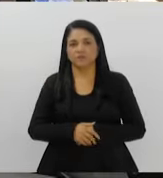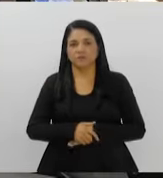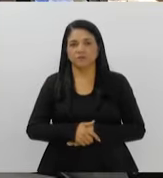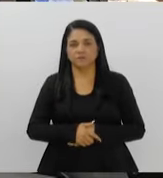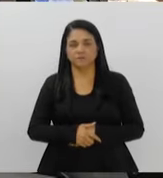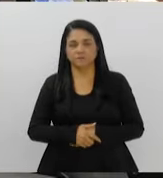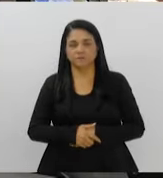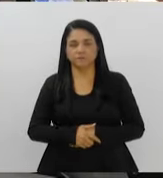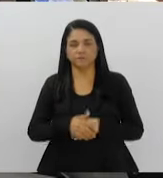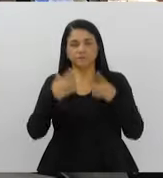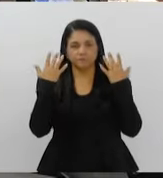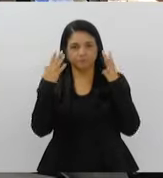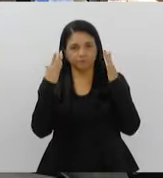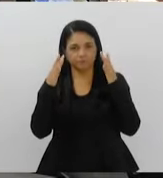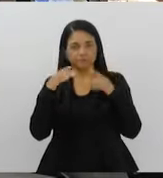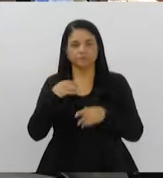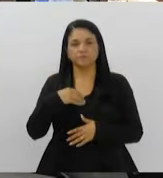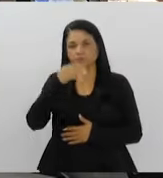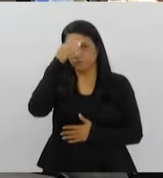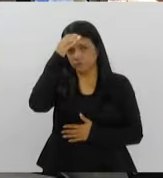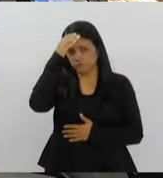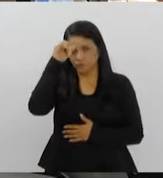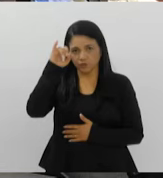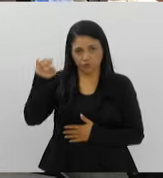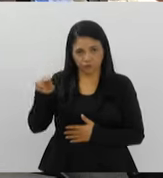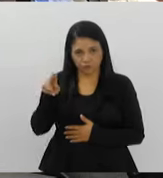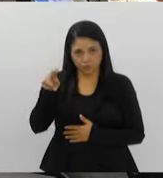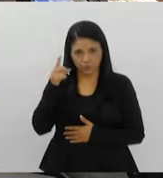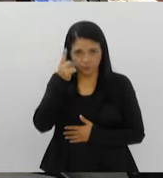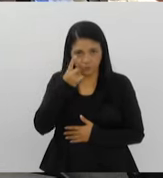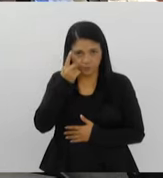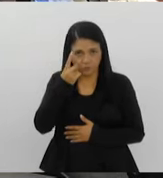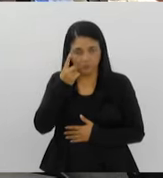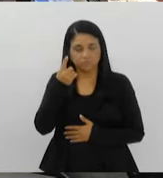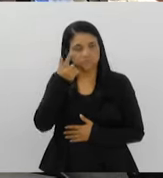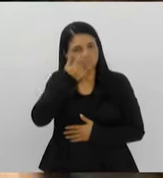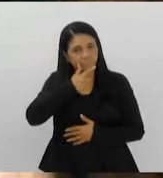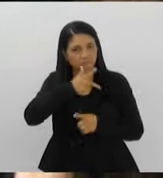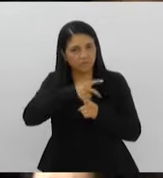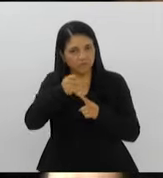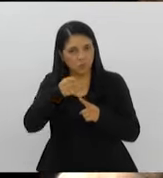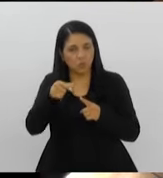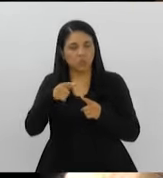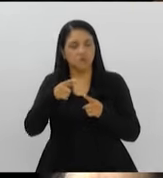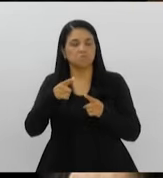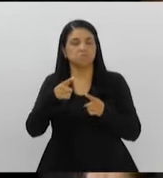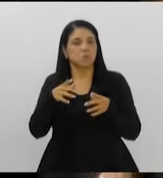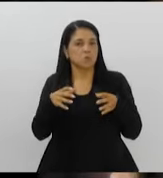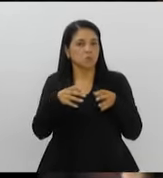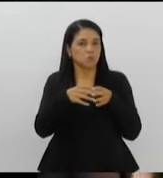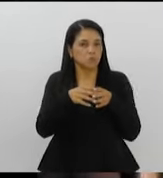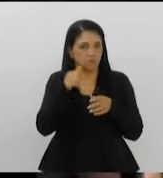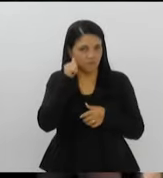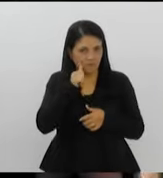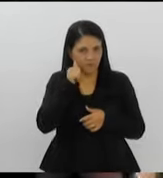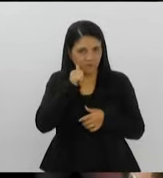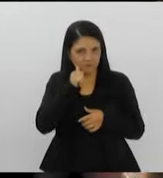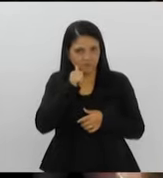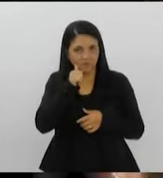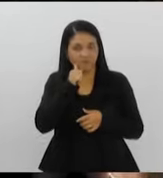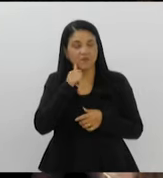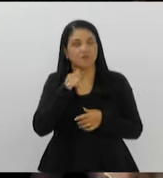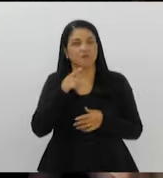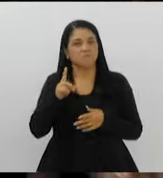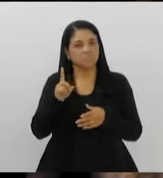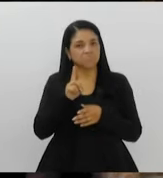Eu queria parabenizar a Tia Ju, né, uma conquista aqui para toda a bancada feminina, né, a presença da Tia